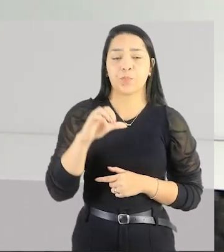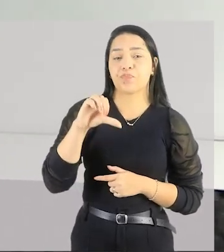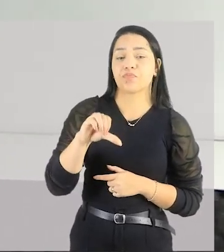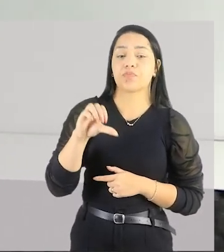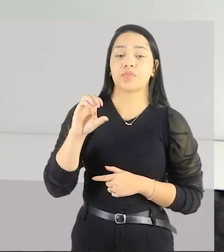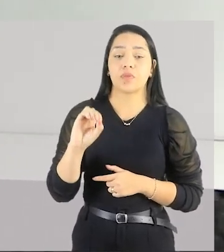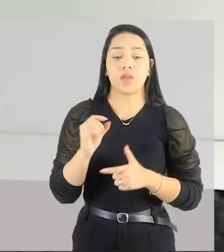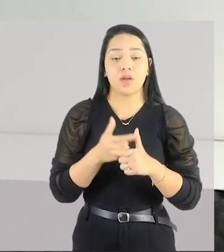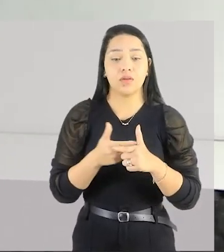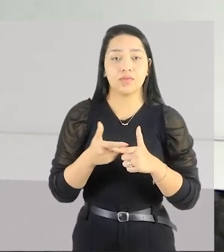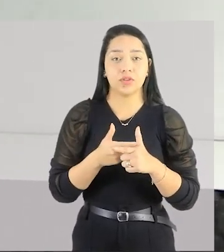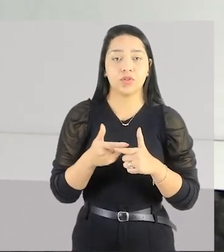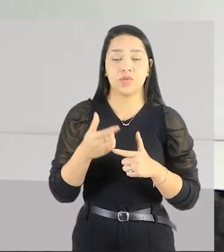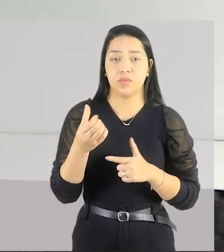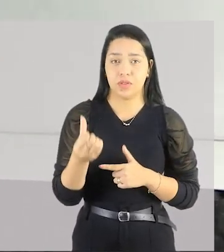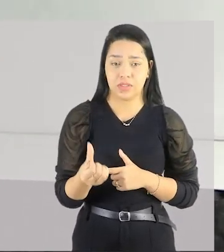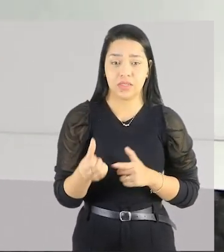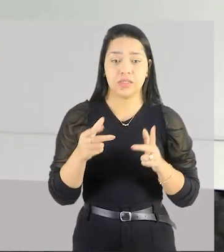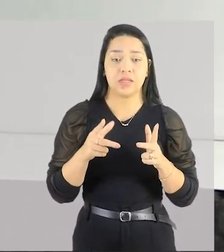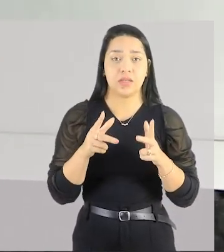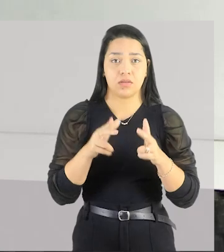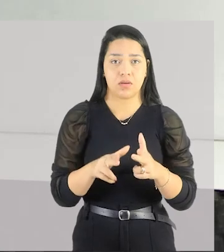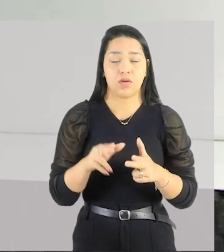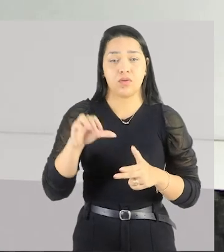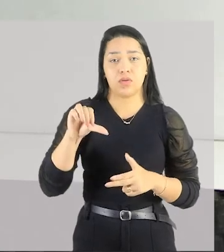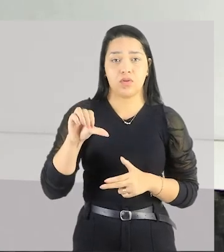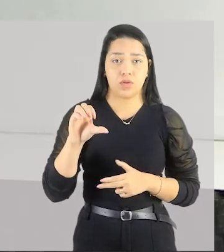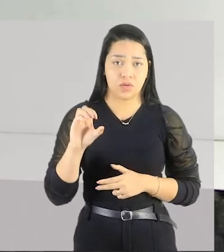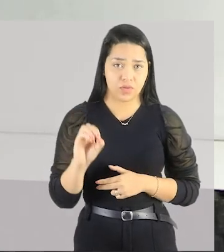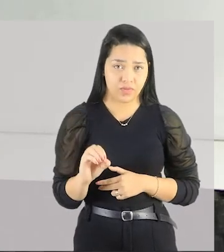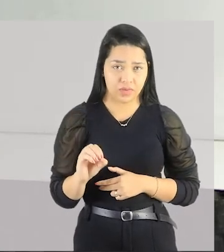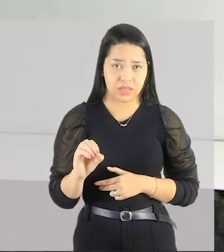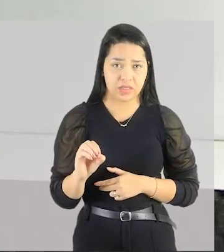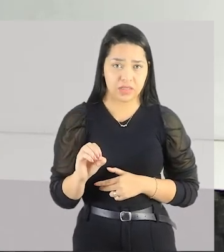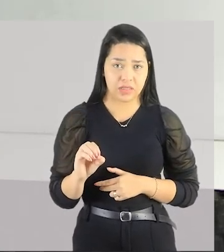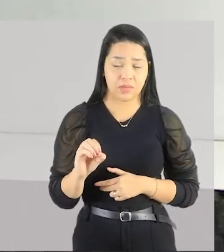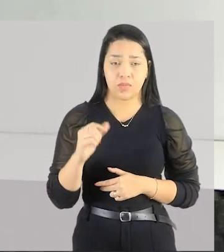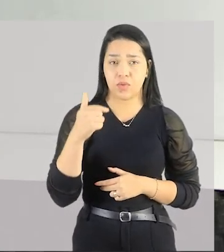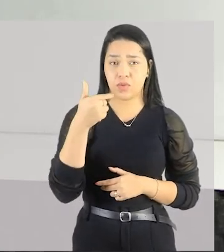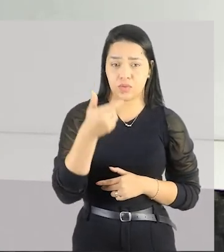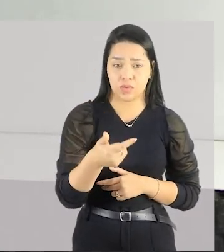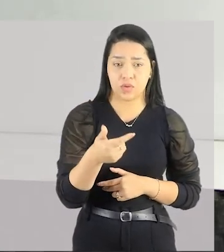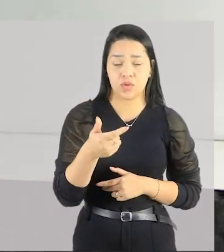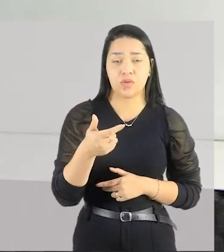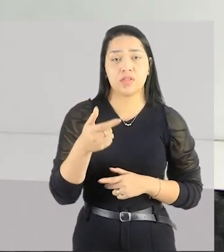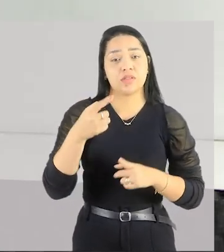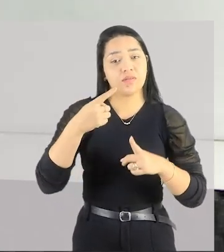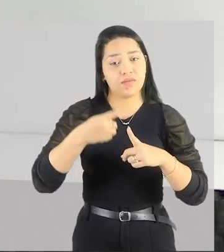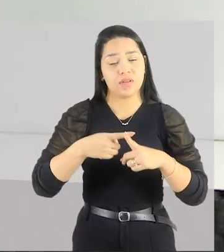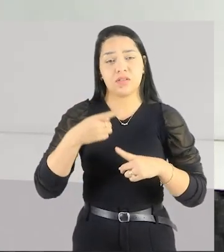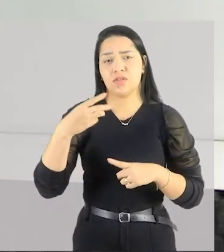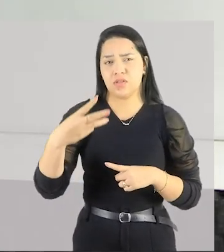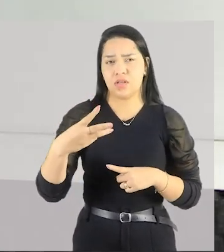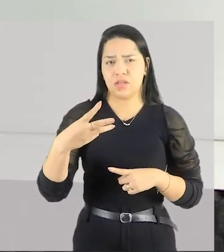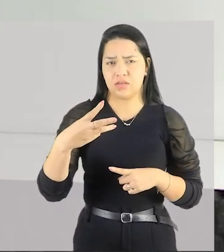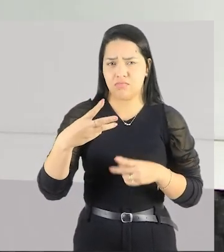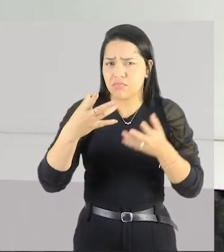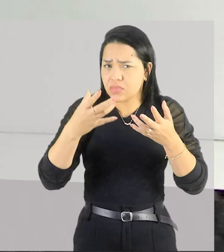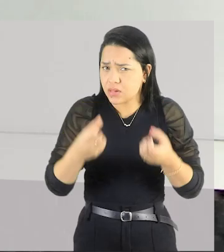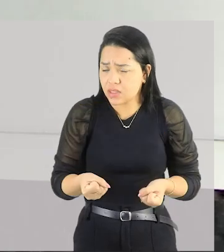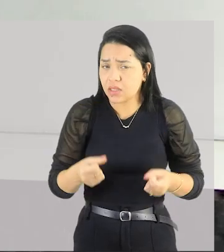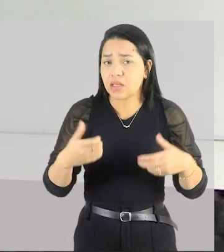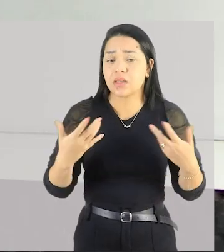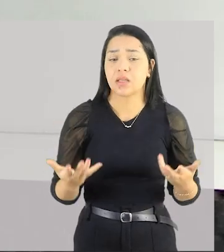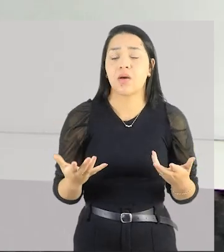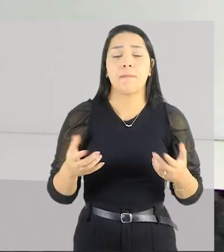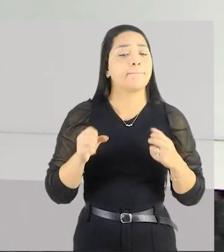90 dividido para 6 é 90 dividido por 2 vezes 3. Concorda? Então, o que